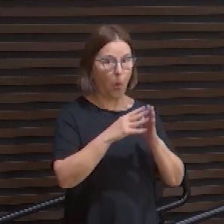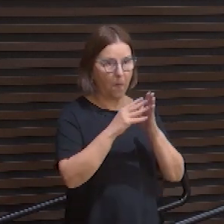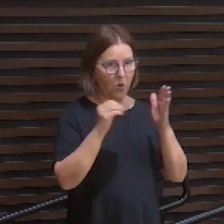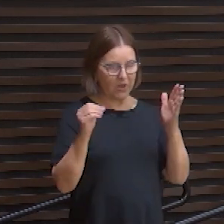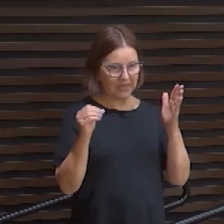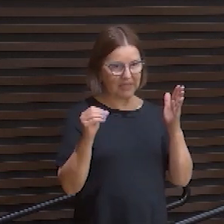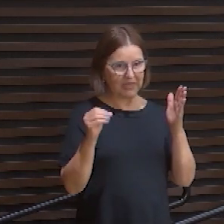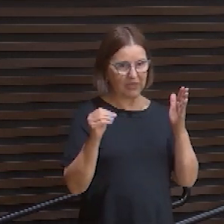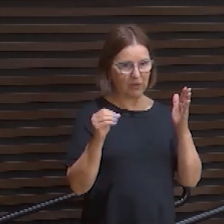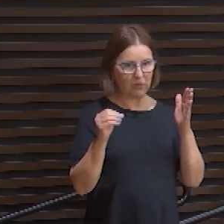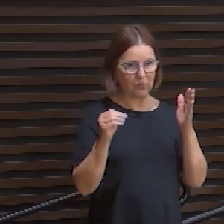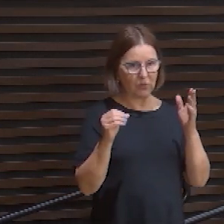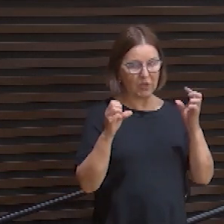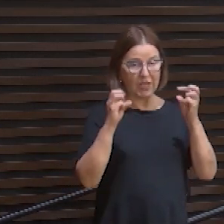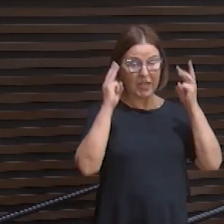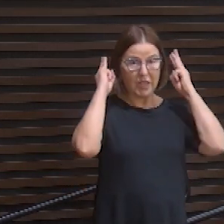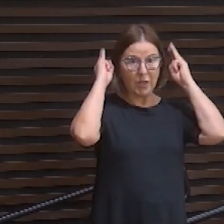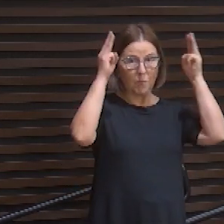ele viu.